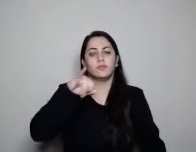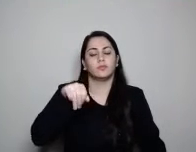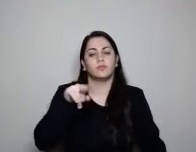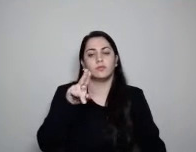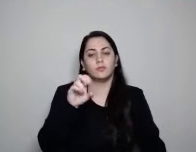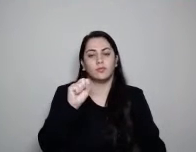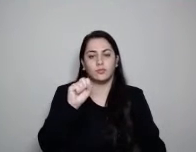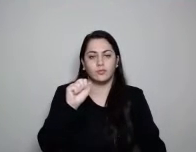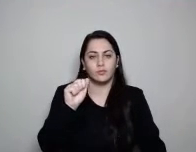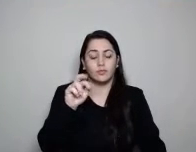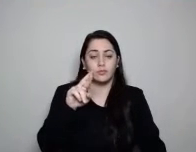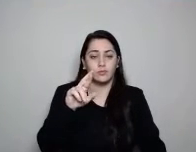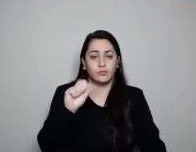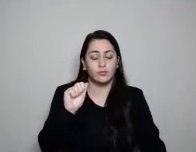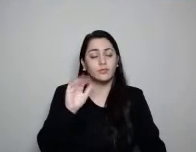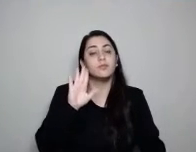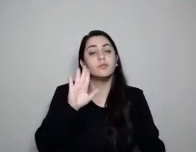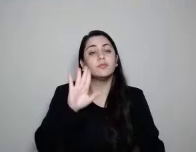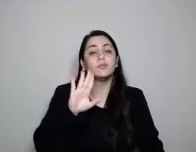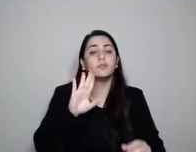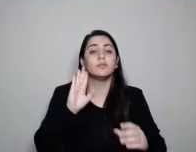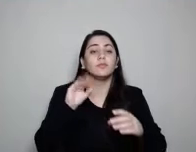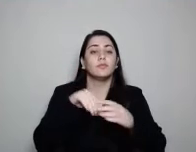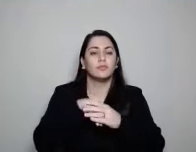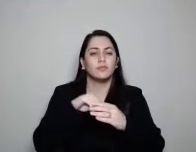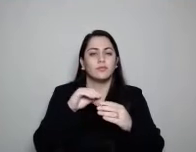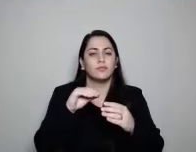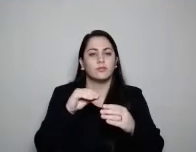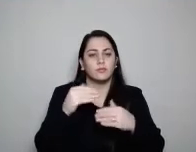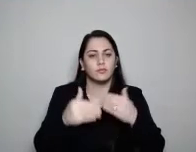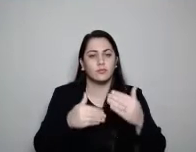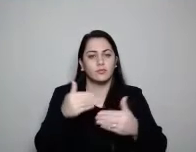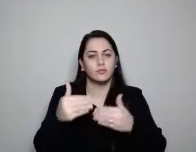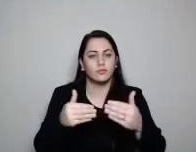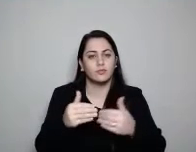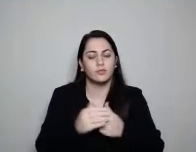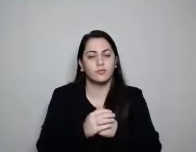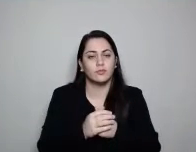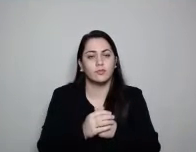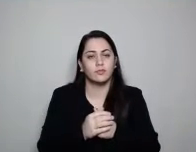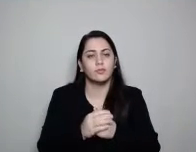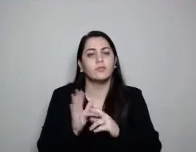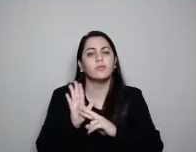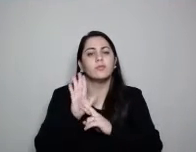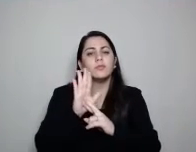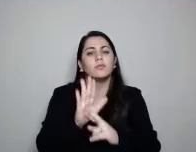Só que nesse processo... Jussara se apresenta quem, doutor?